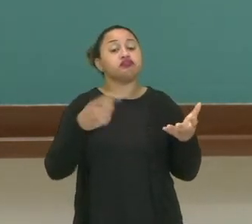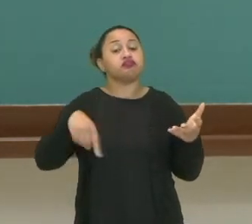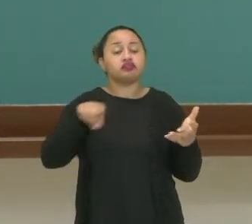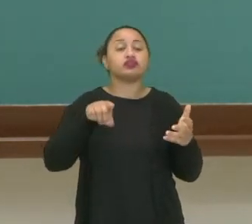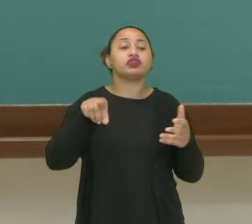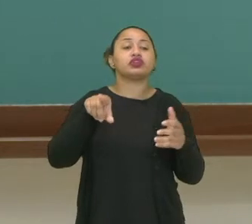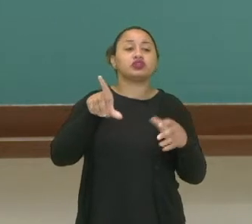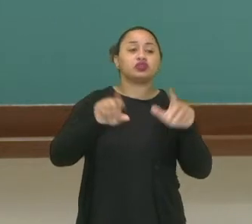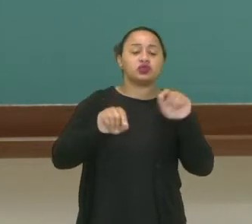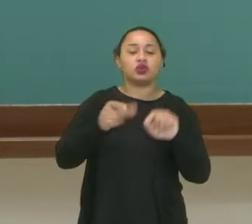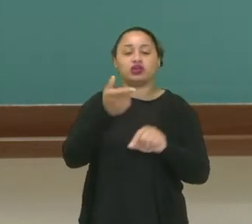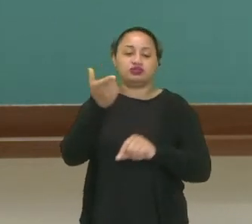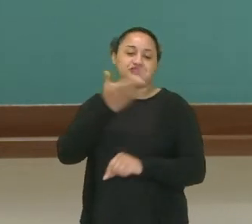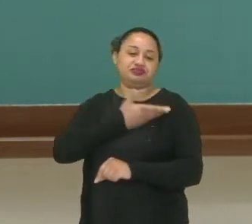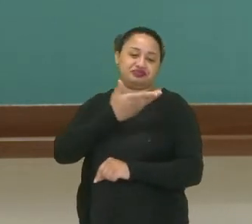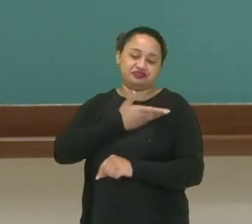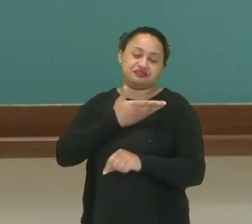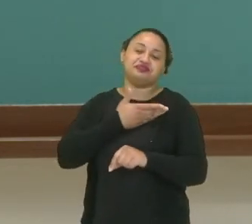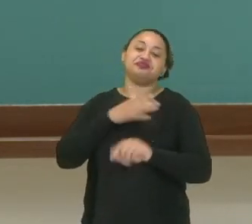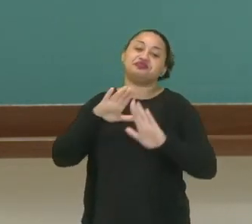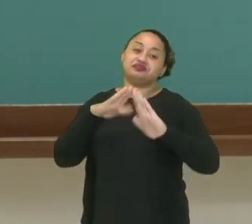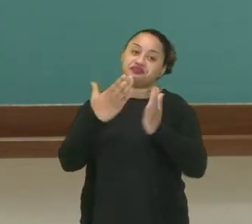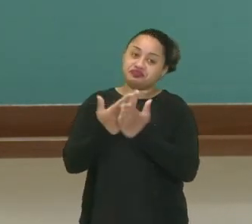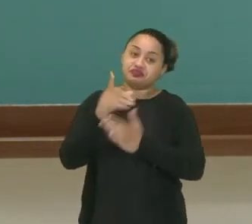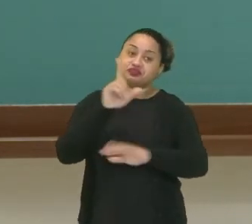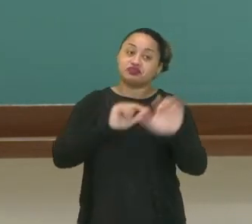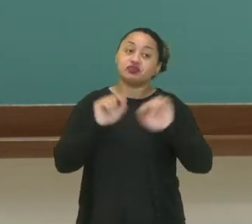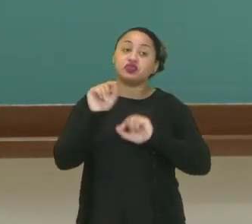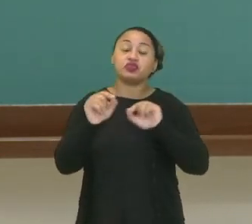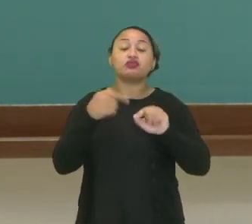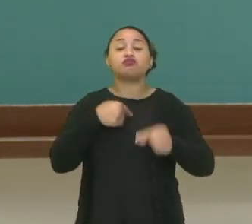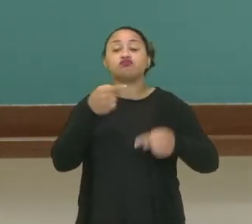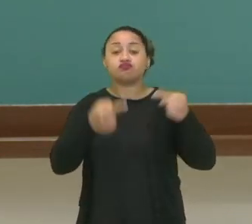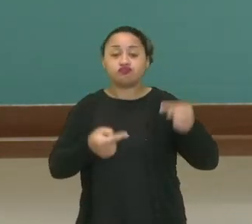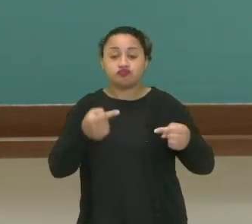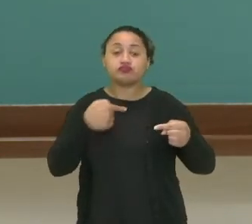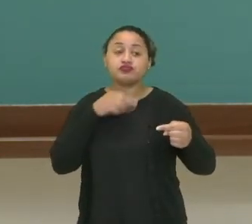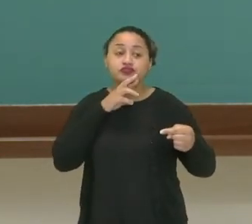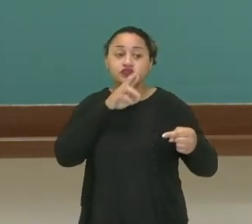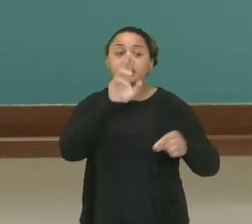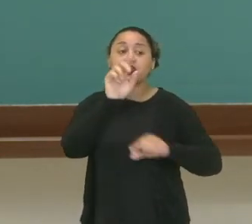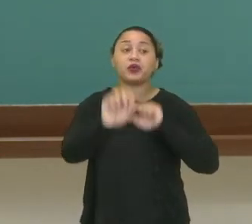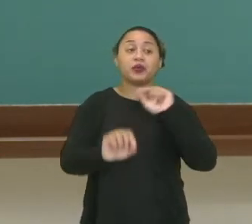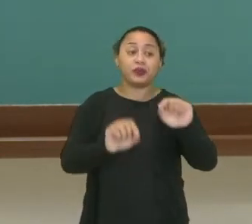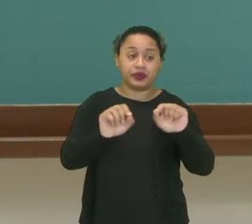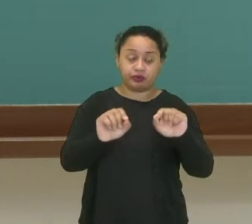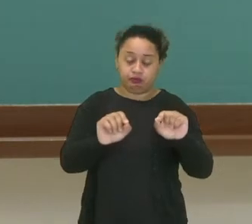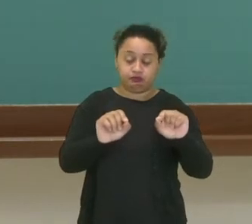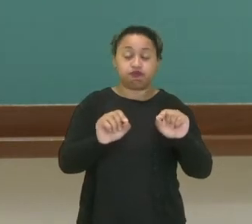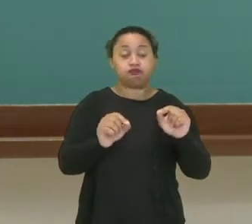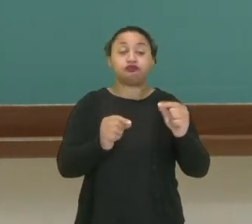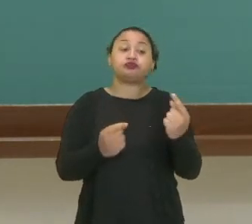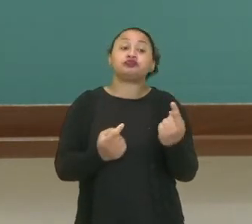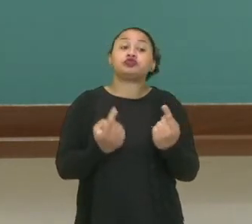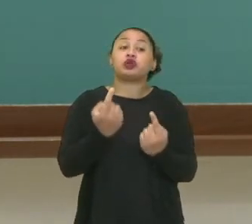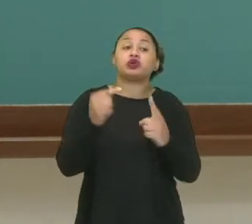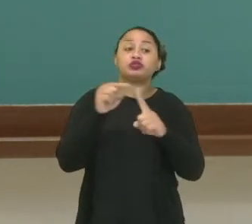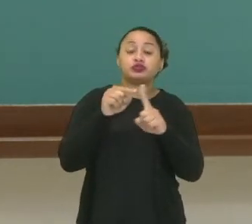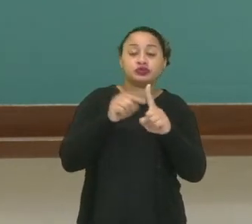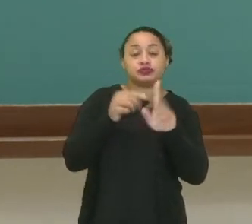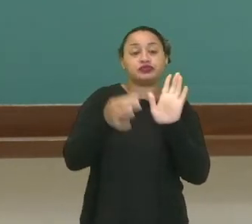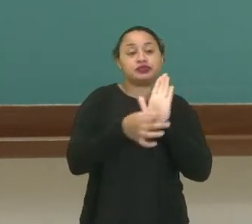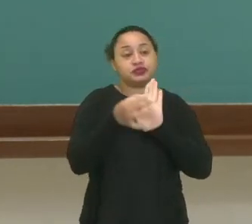um colega, tal, selecione aí, e discutam e respondam juntos a seguinte questão. Que tipo